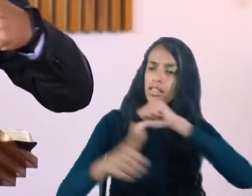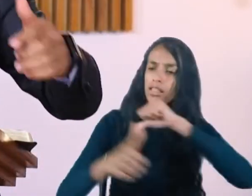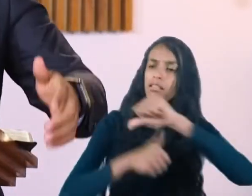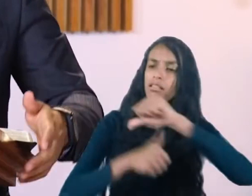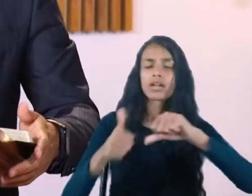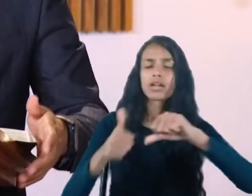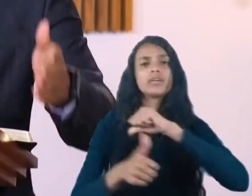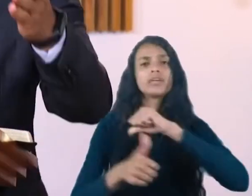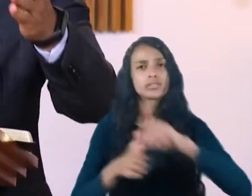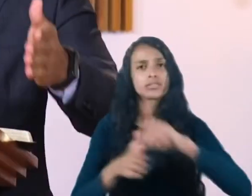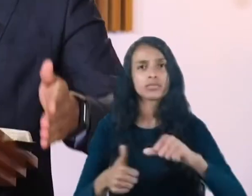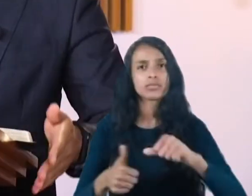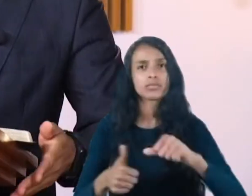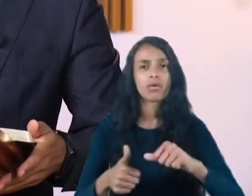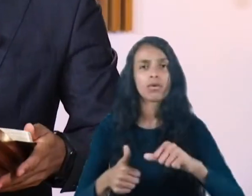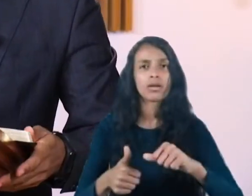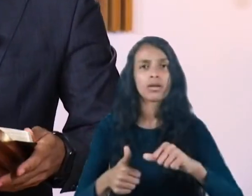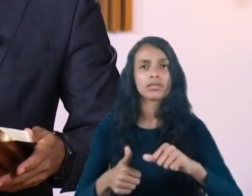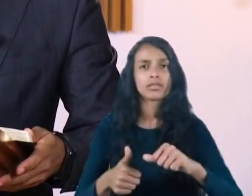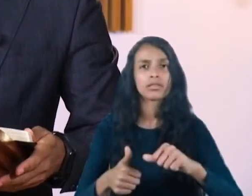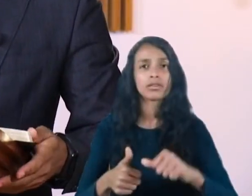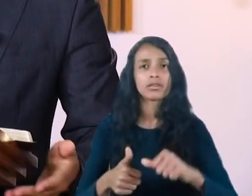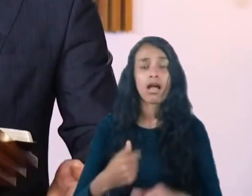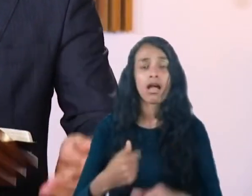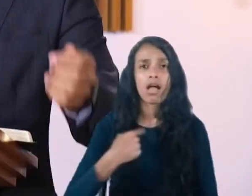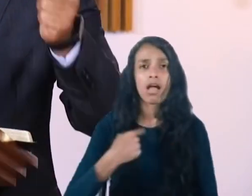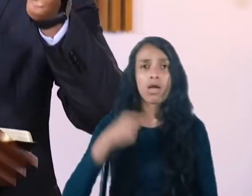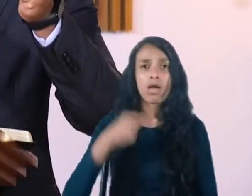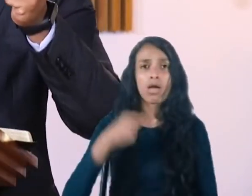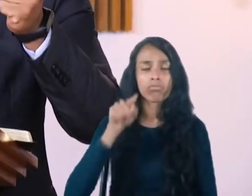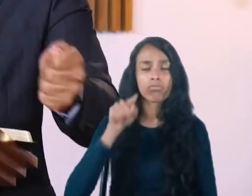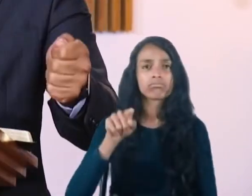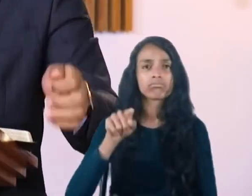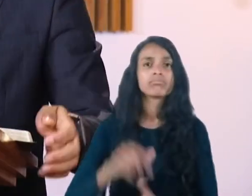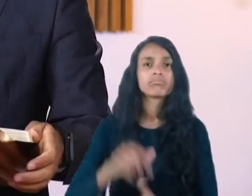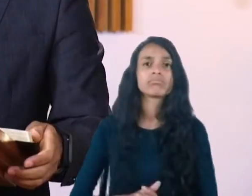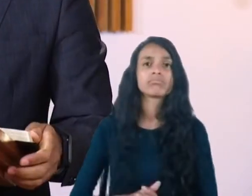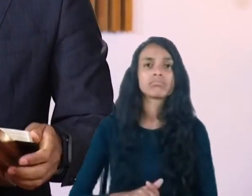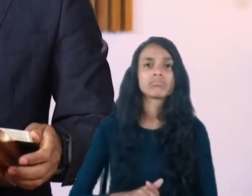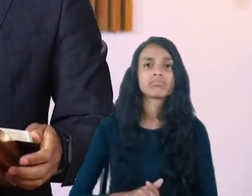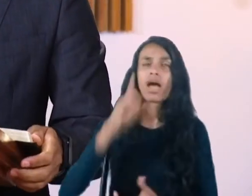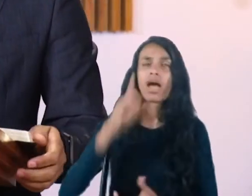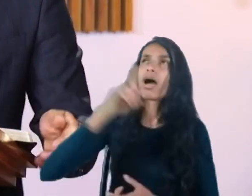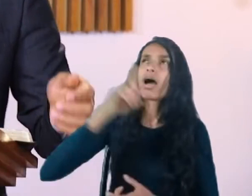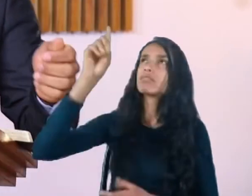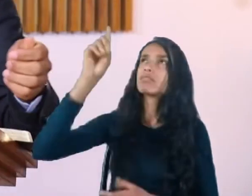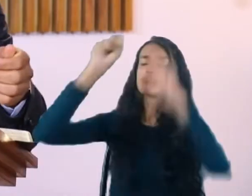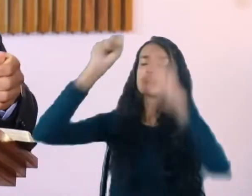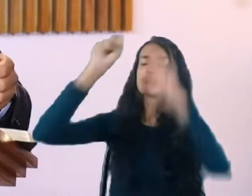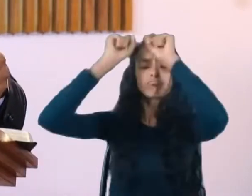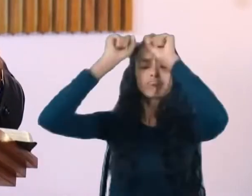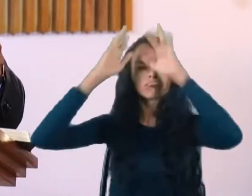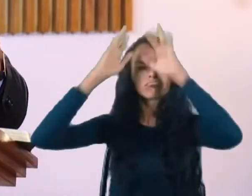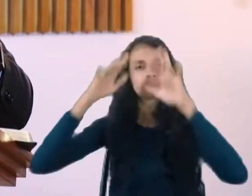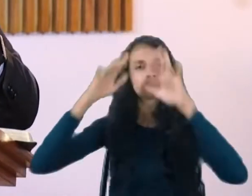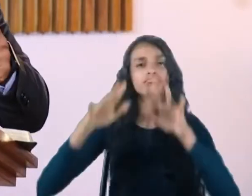pessoas semelhantes a mim, pessoas semelhantes a você. Que Deus abençoe a sua vida. Que Deus